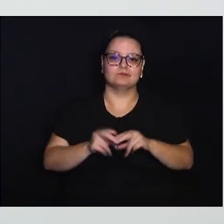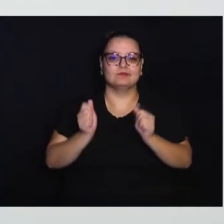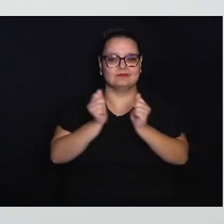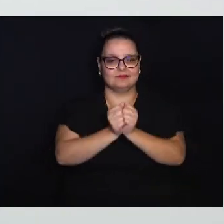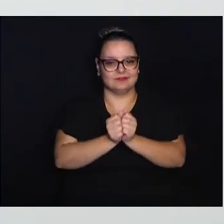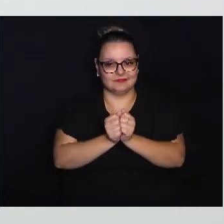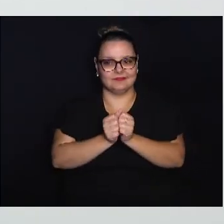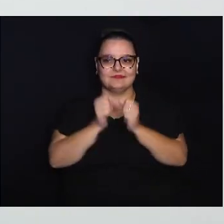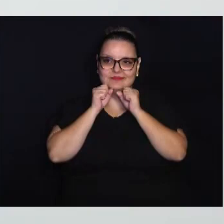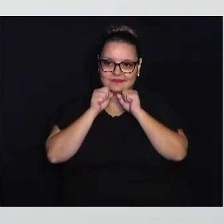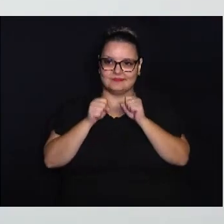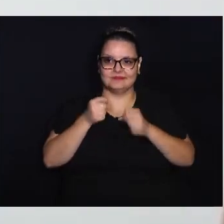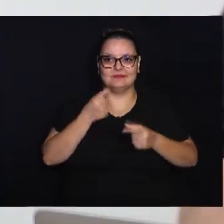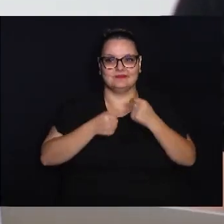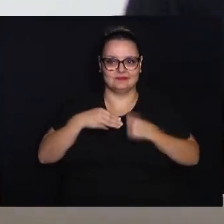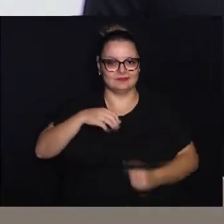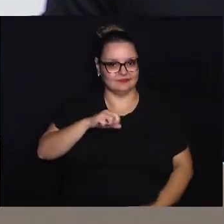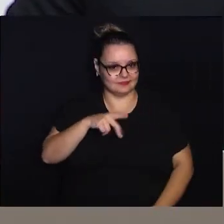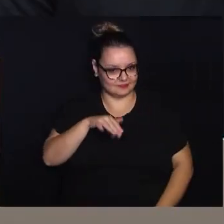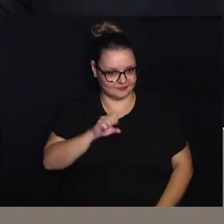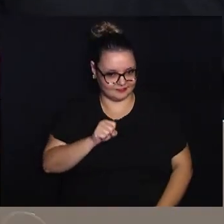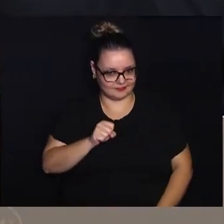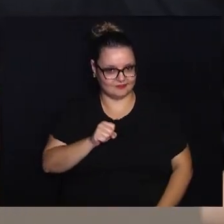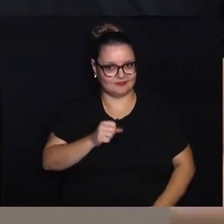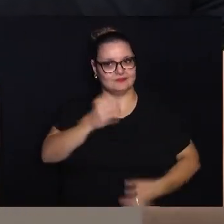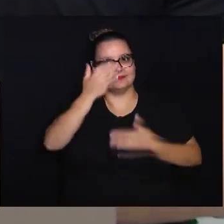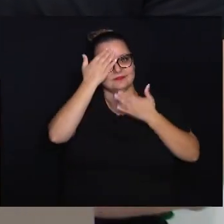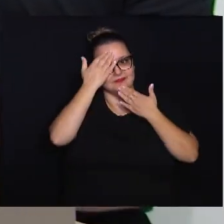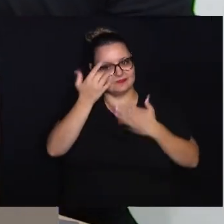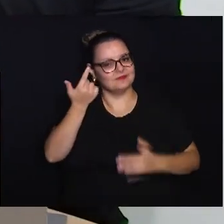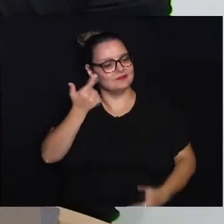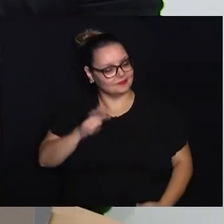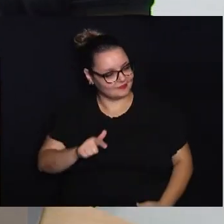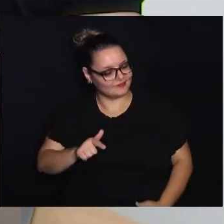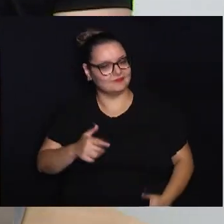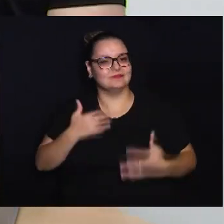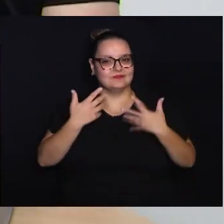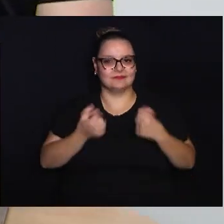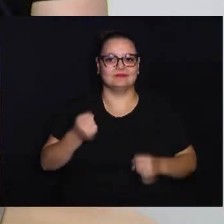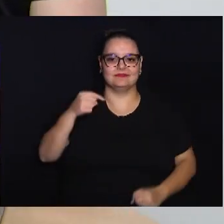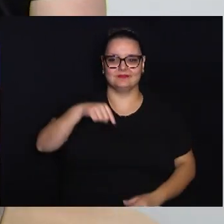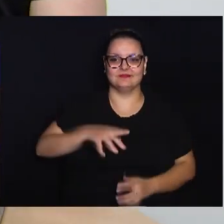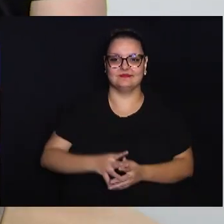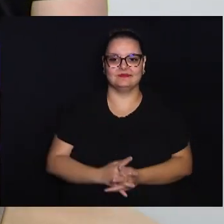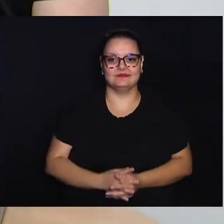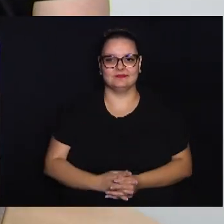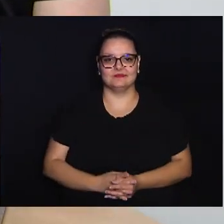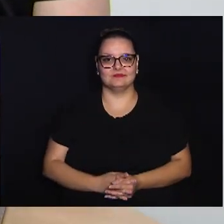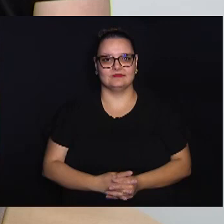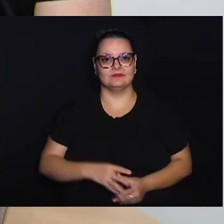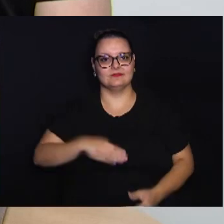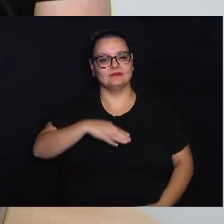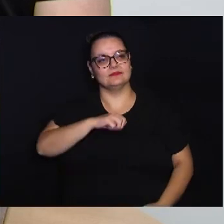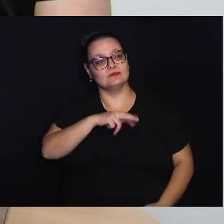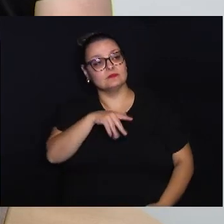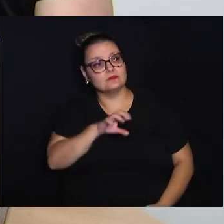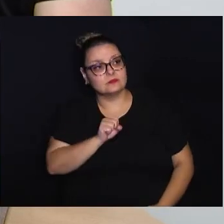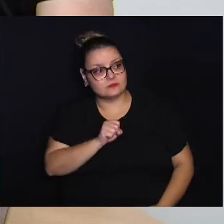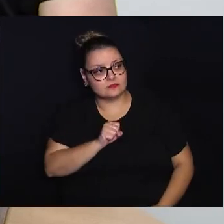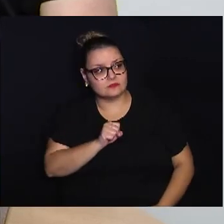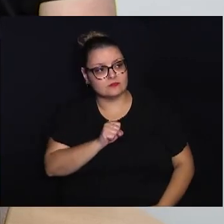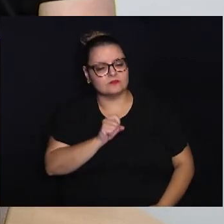Por isso, ao meu lado está o assessor financeiro Marcos Griebler. Marcos, obrigado mais uma vez por estar nos recebendo aqui.